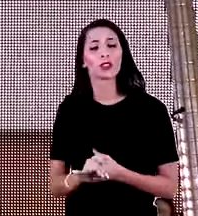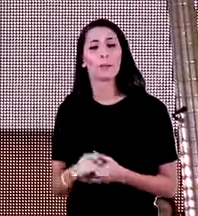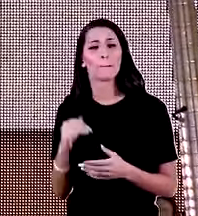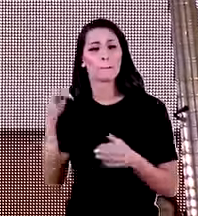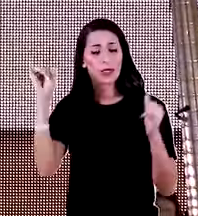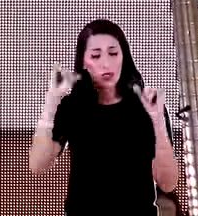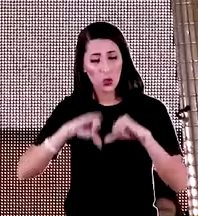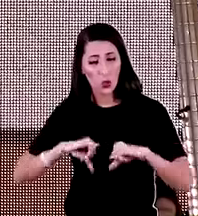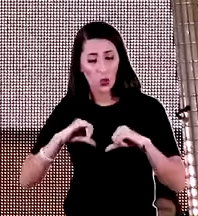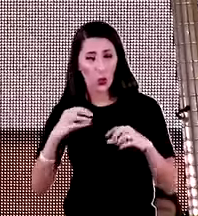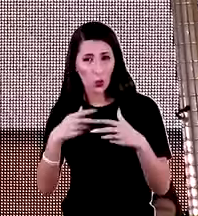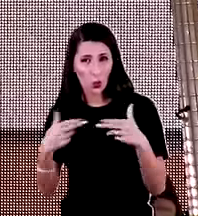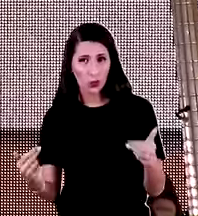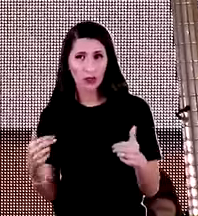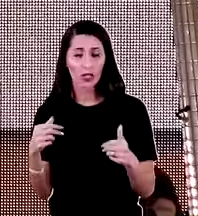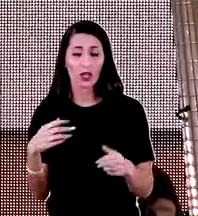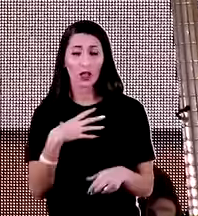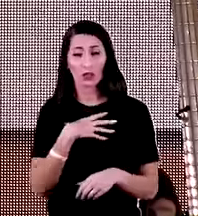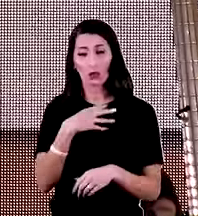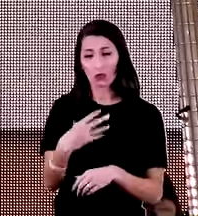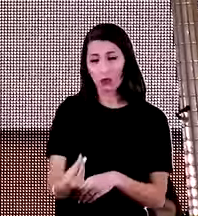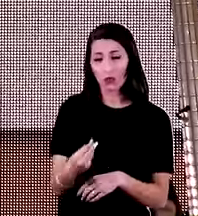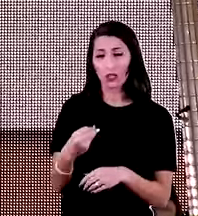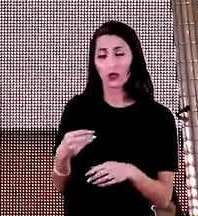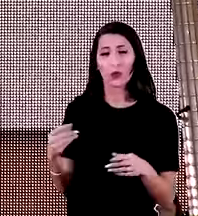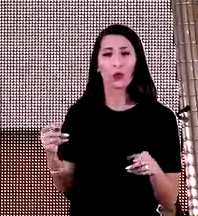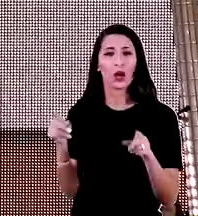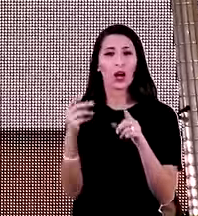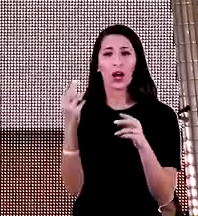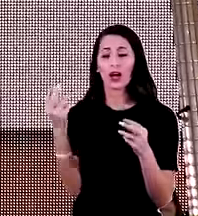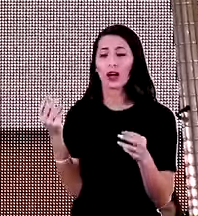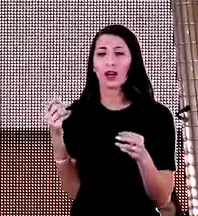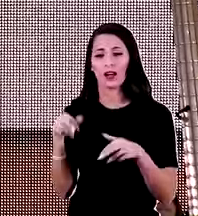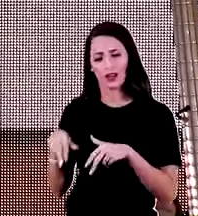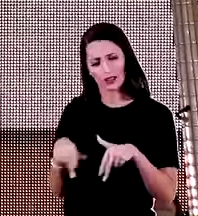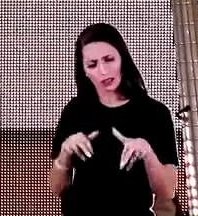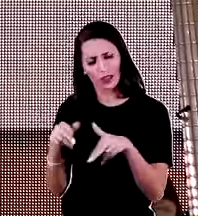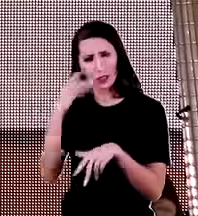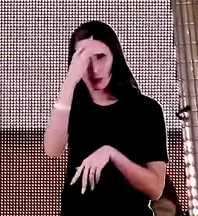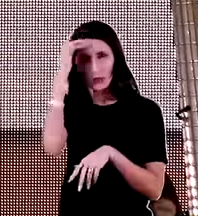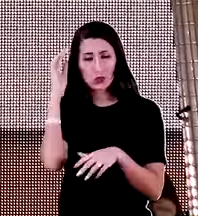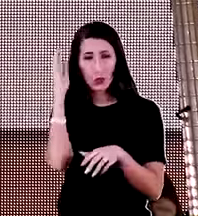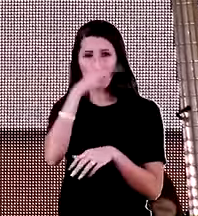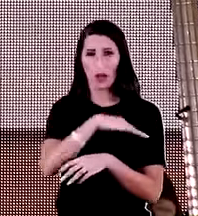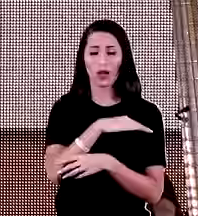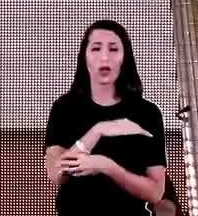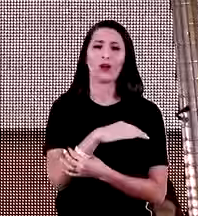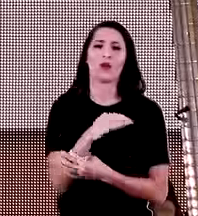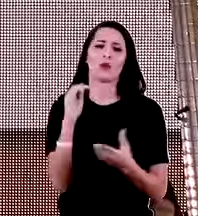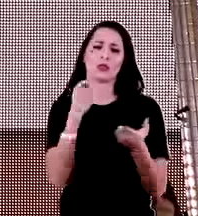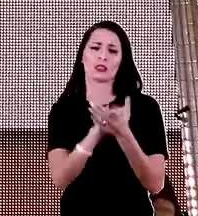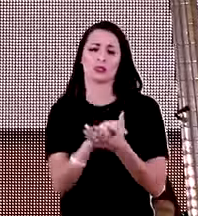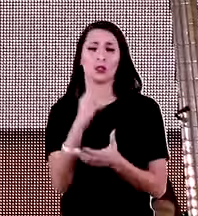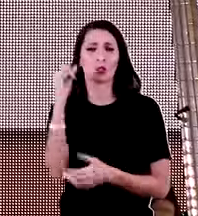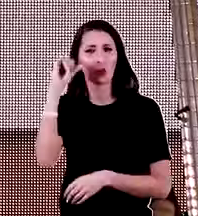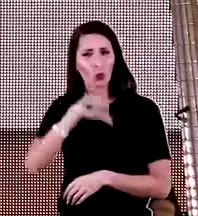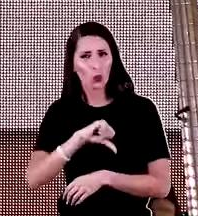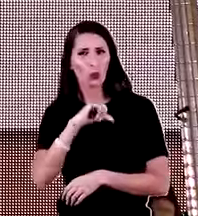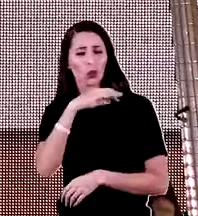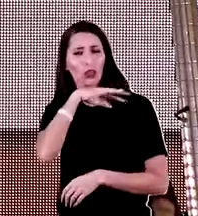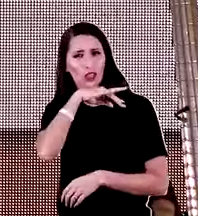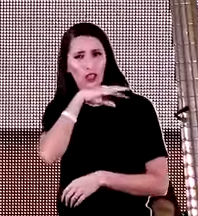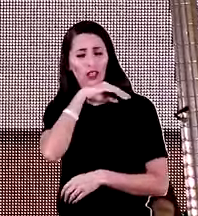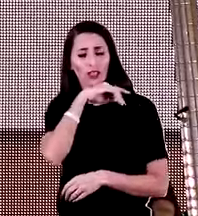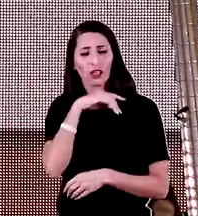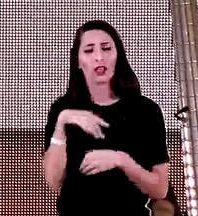rebelde, desobediente, andando com marginal. Teu casamento já não está bom. Para terminar a história, o terror, tu vai na cabeleireira e